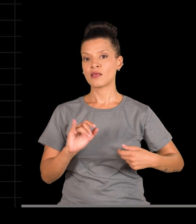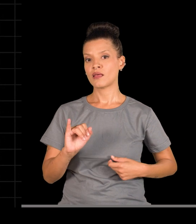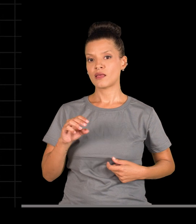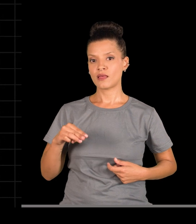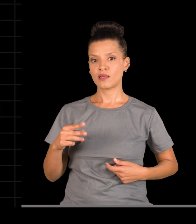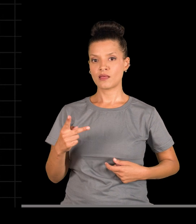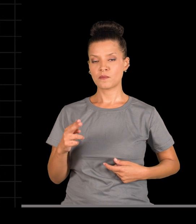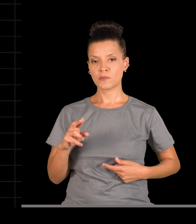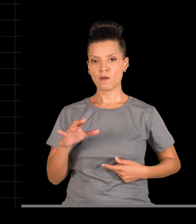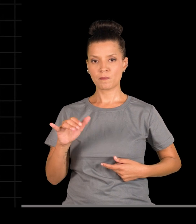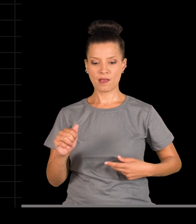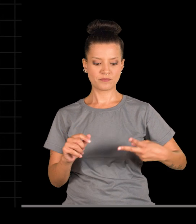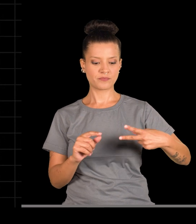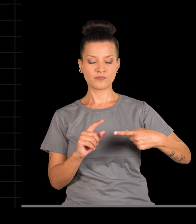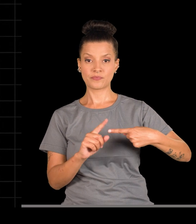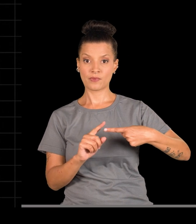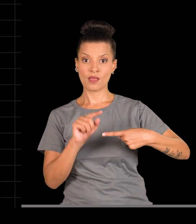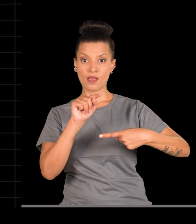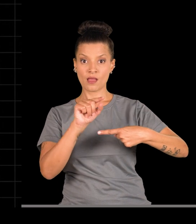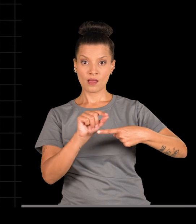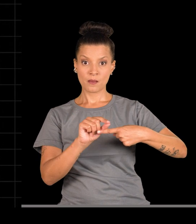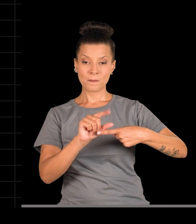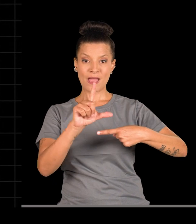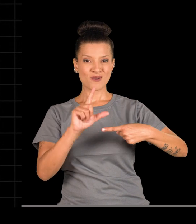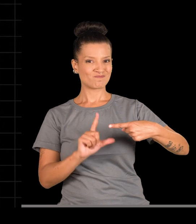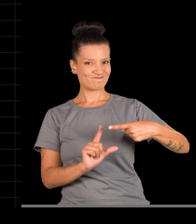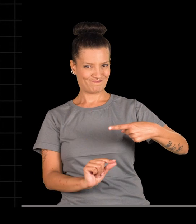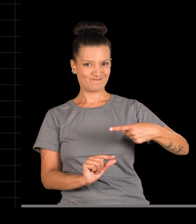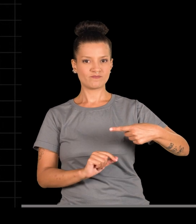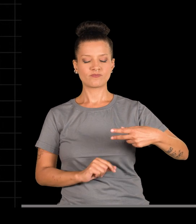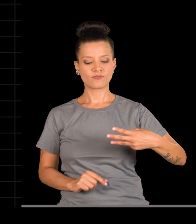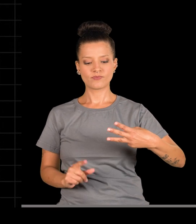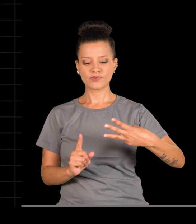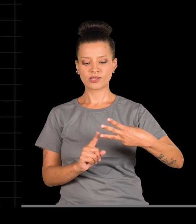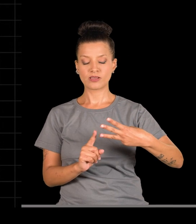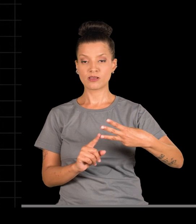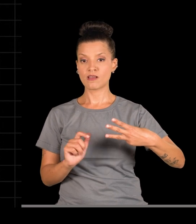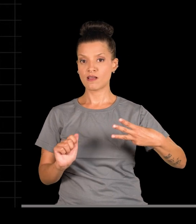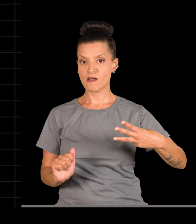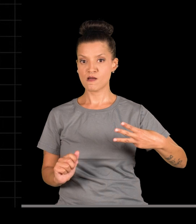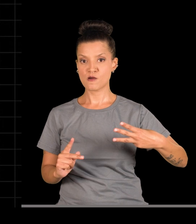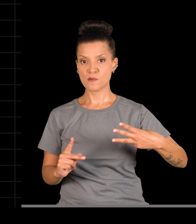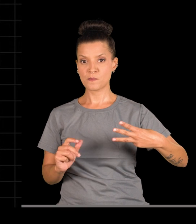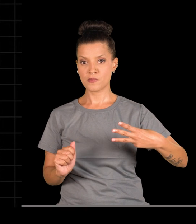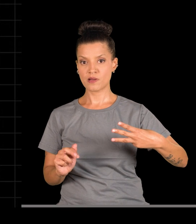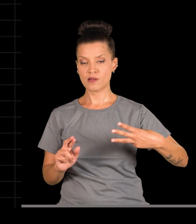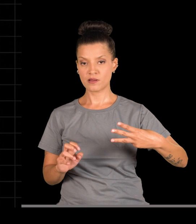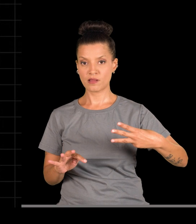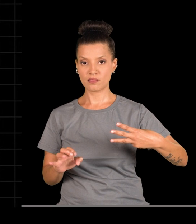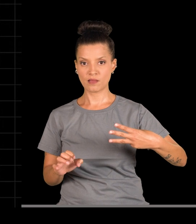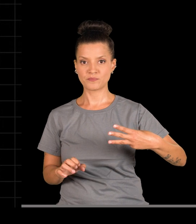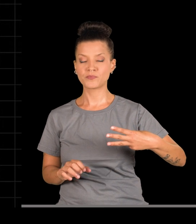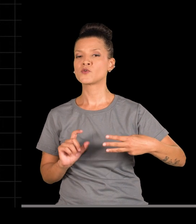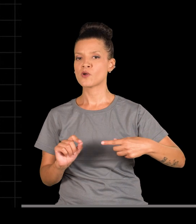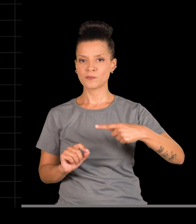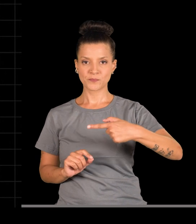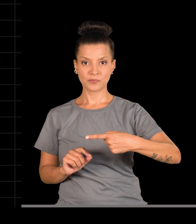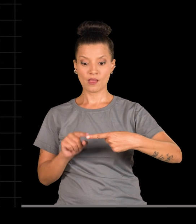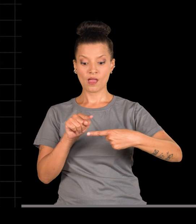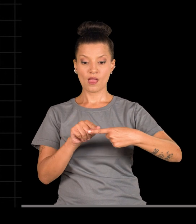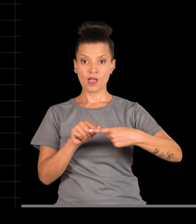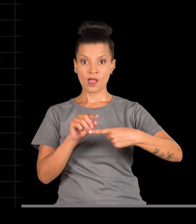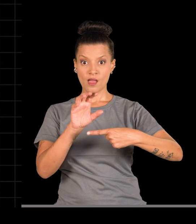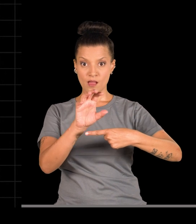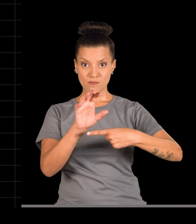imprópria, quando o numerador ele é maior do que o denominador. E temos a fração aparente, ou seja, quando aquele numerador ali ele é